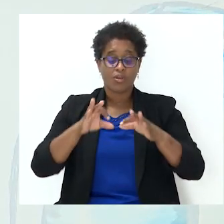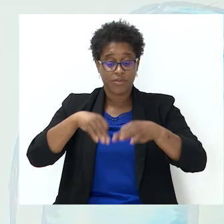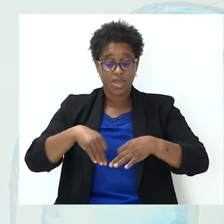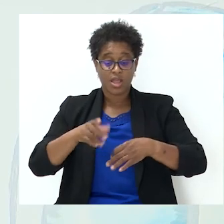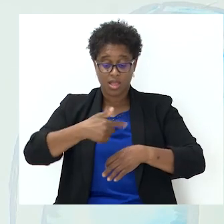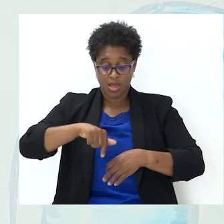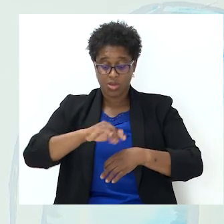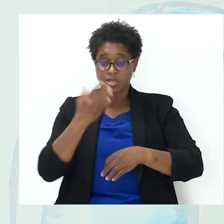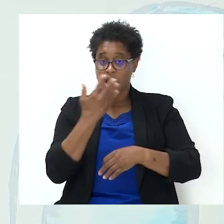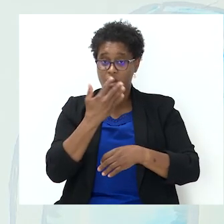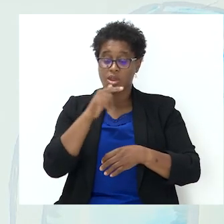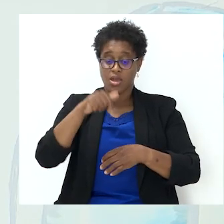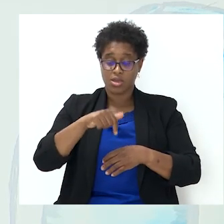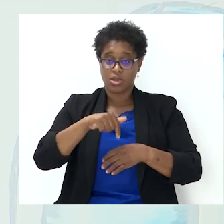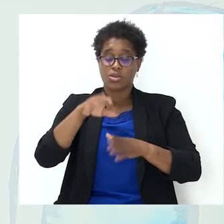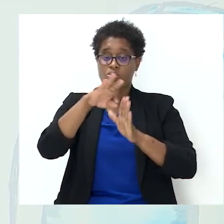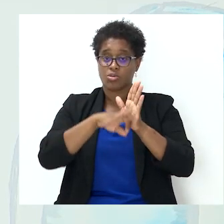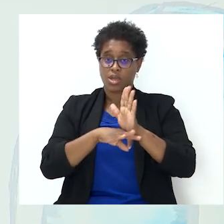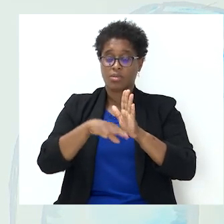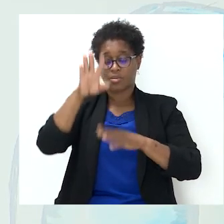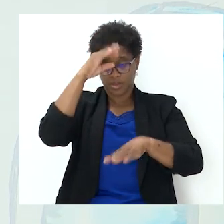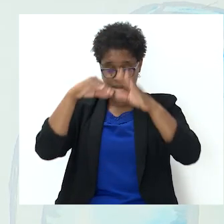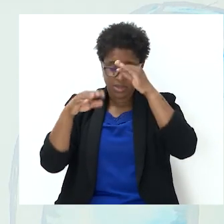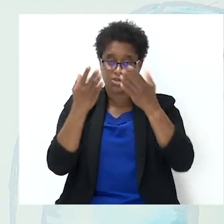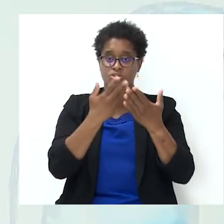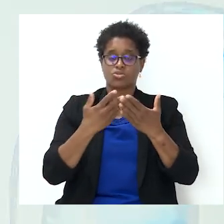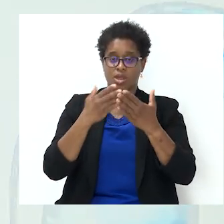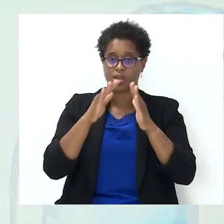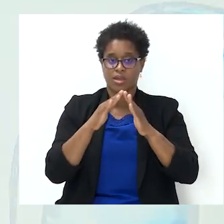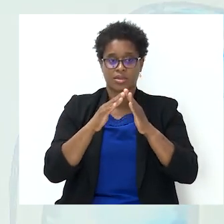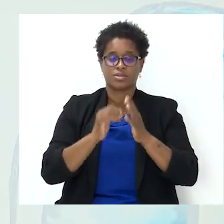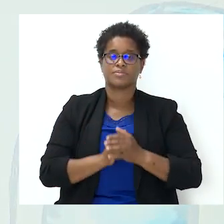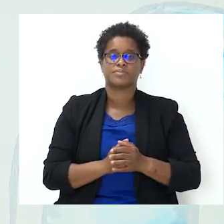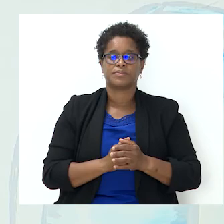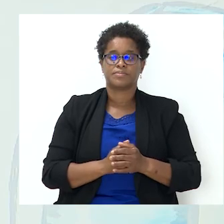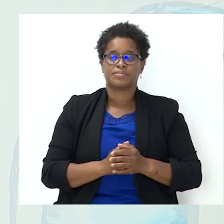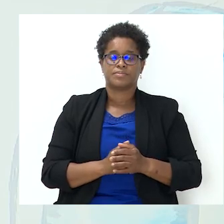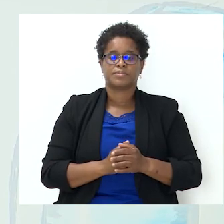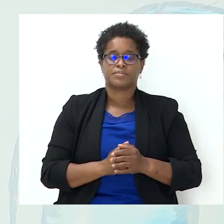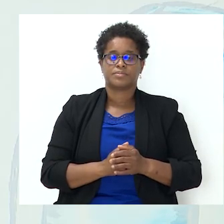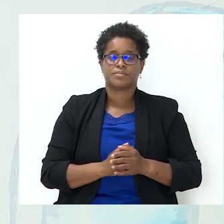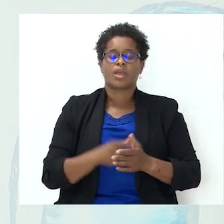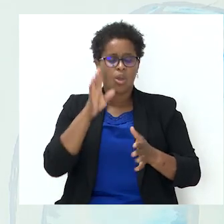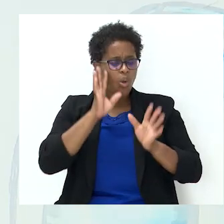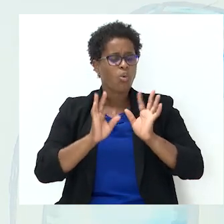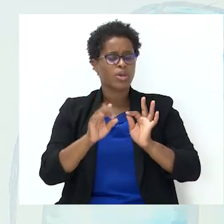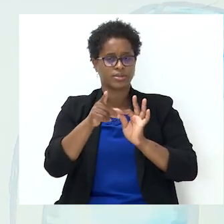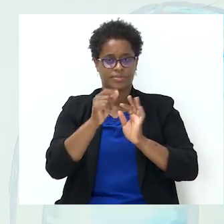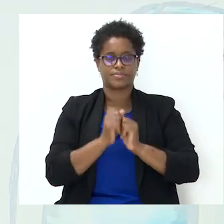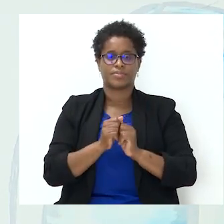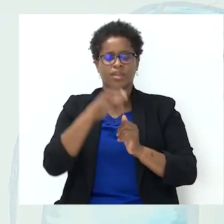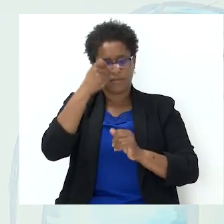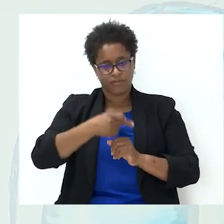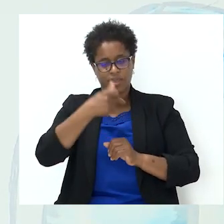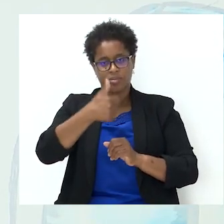nossa aula aqui no programa Aprender e Estudar em Casa. Cuidem-se,